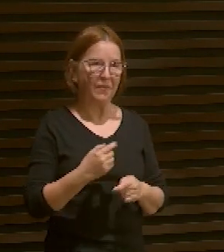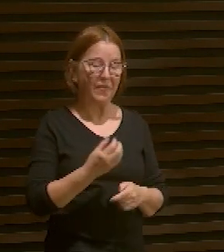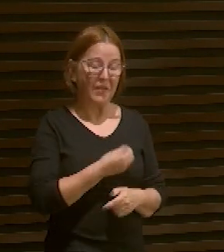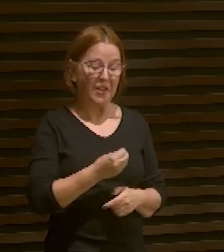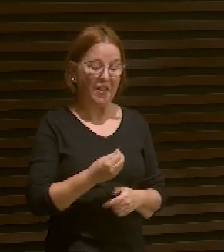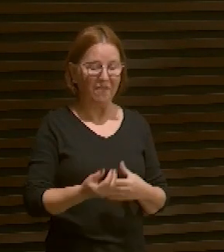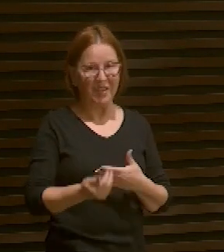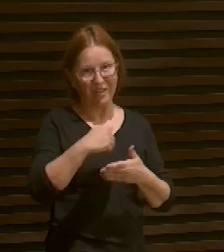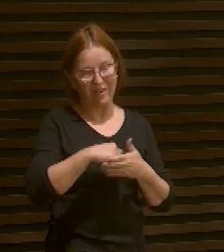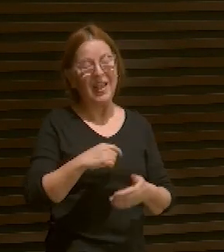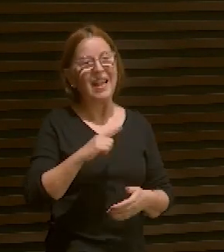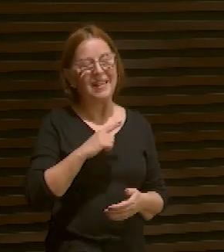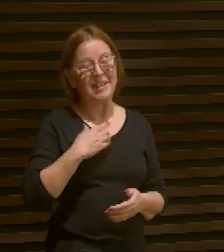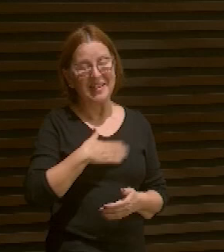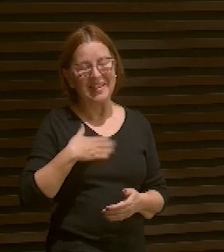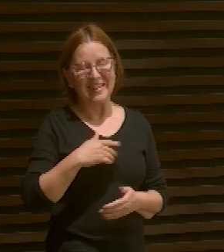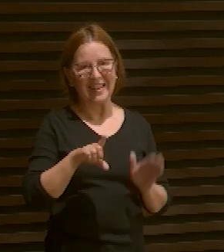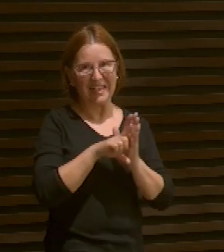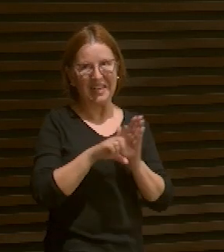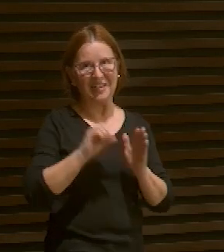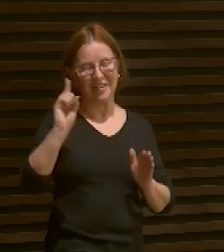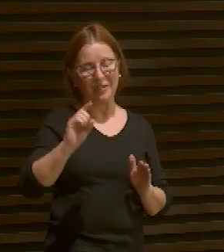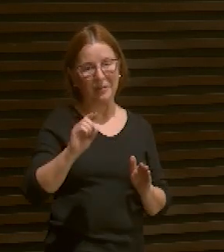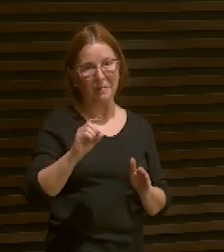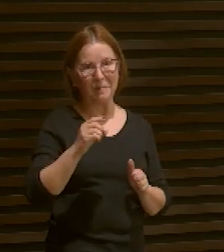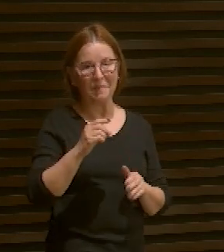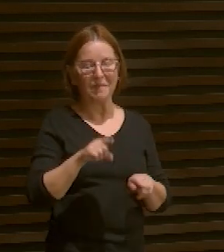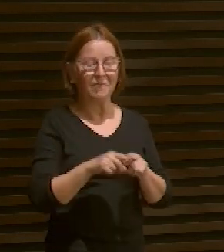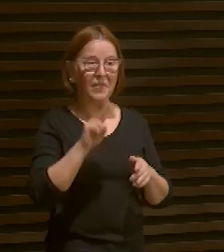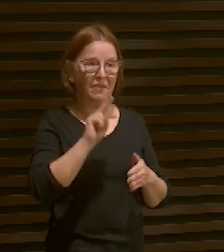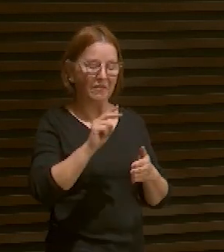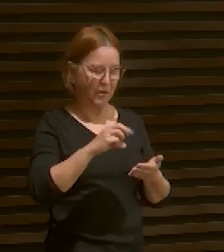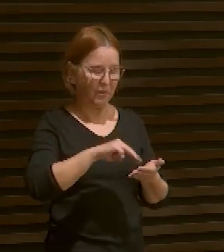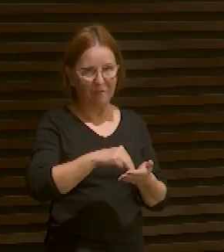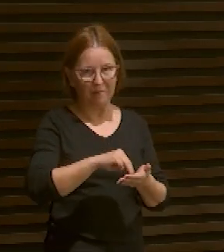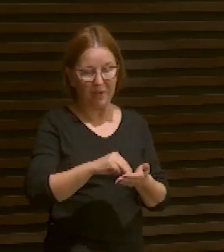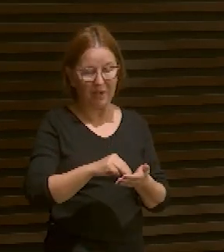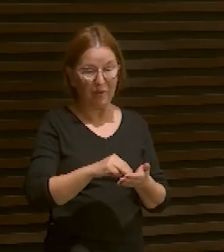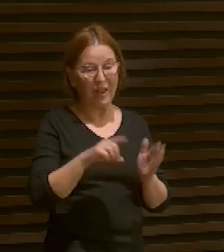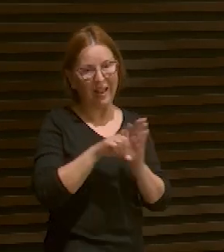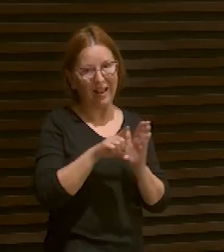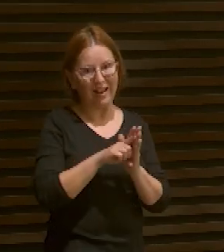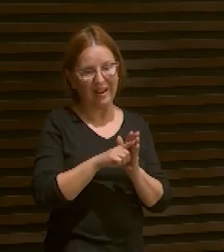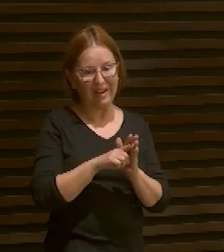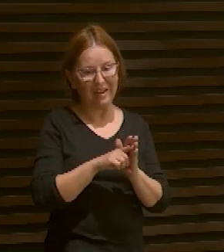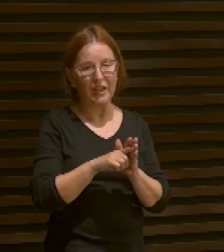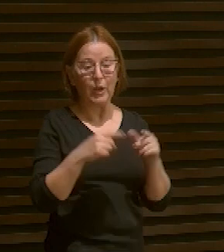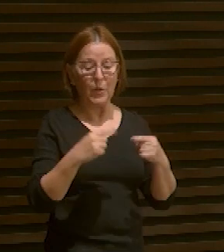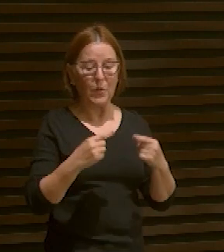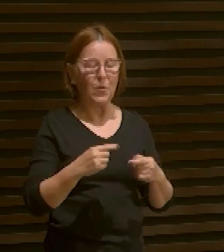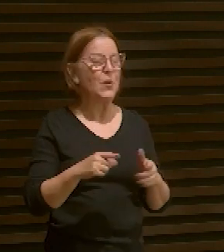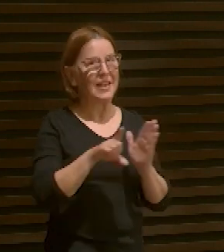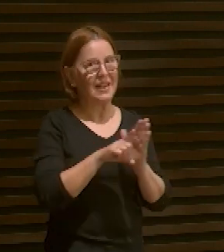de Deus. Mas vejo nos meus membros outra lei que, guerreando contra a lei da minha mente,